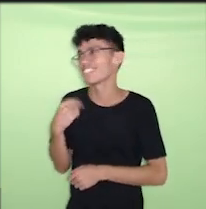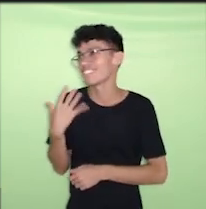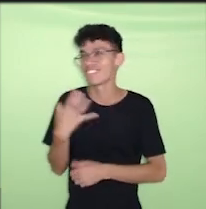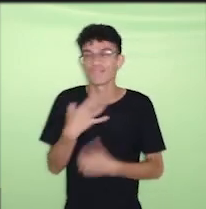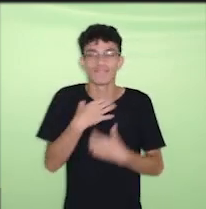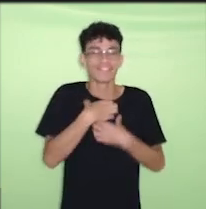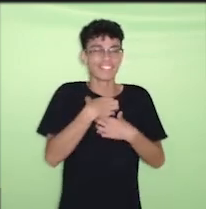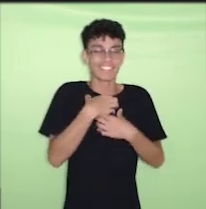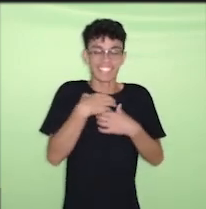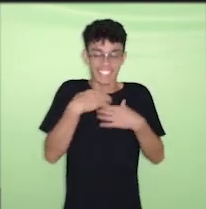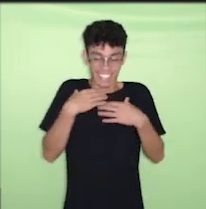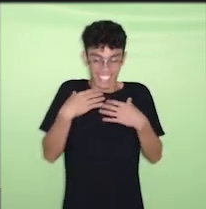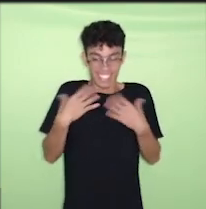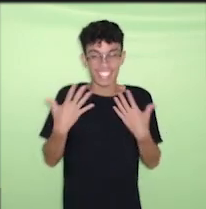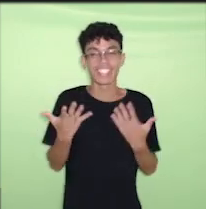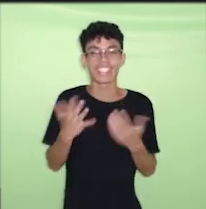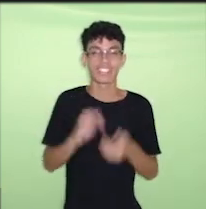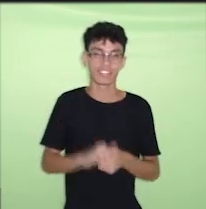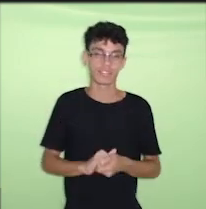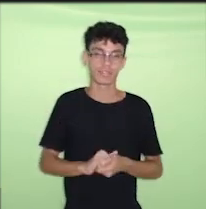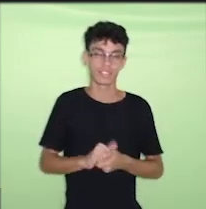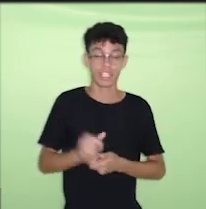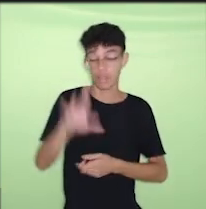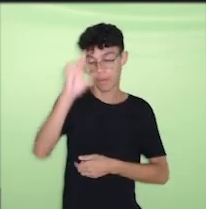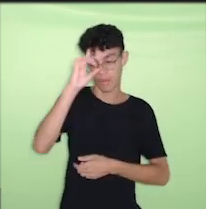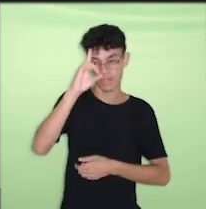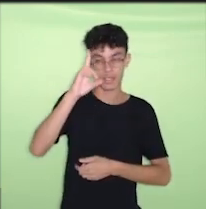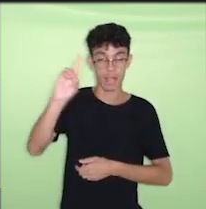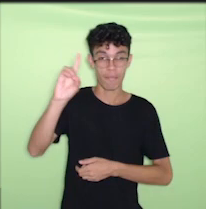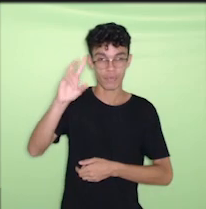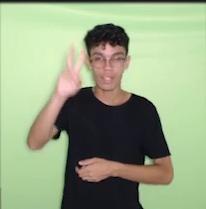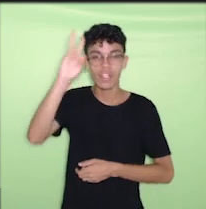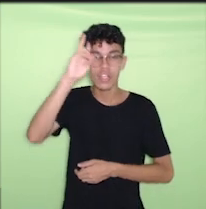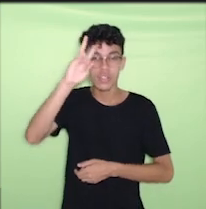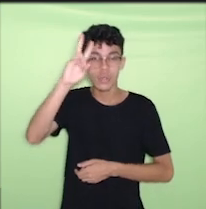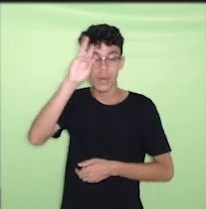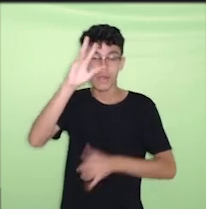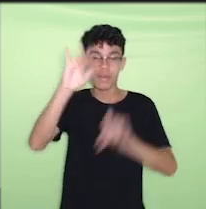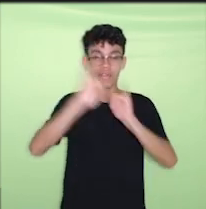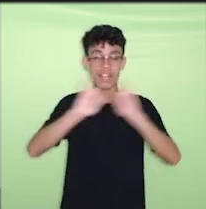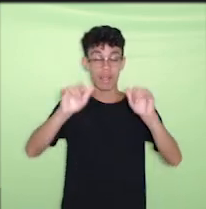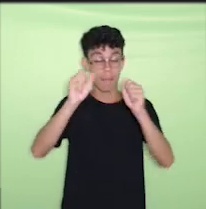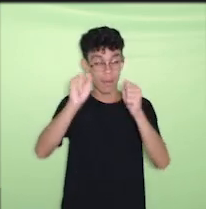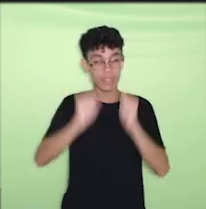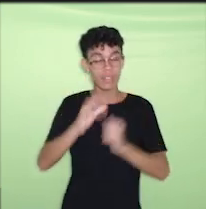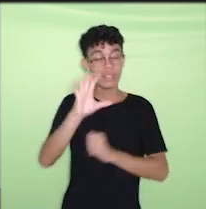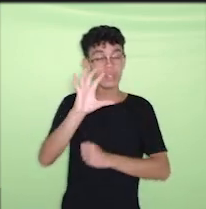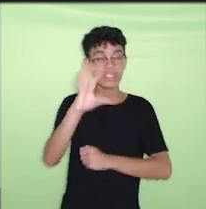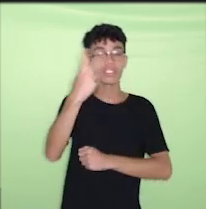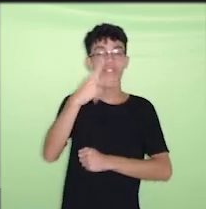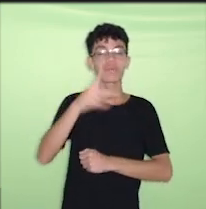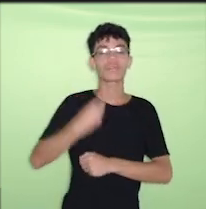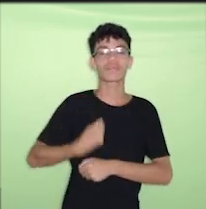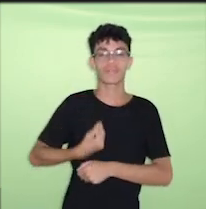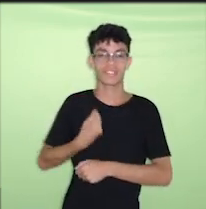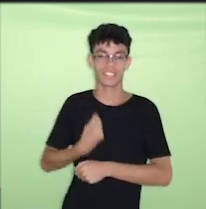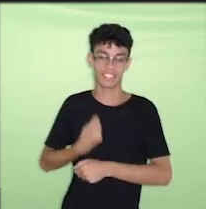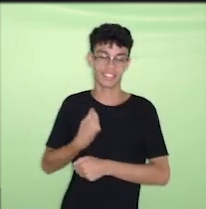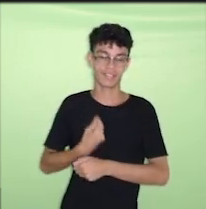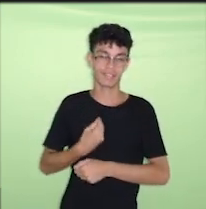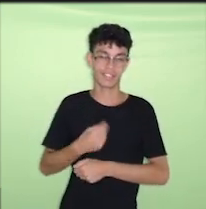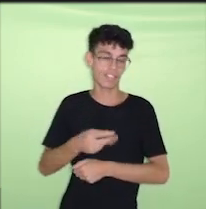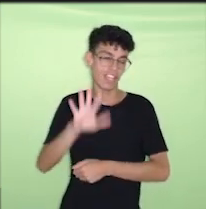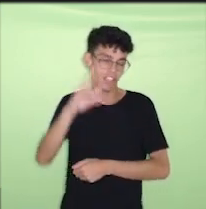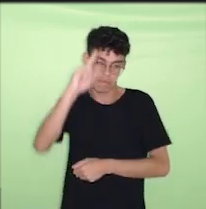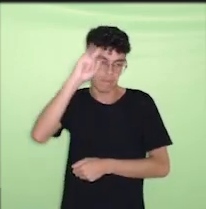você fala assim, olha. E um dia essa história que eu contei pode ser a sua história. Pode ser...